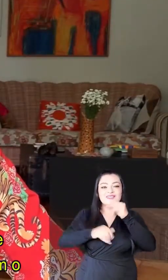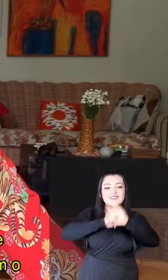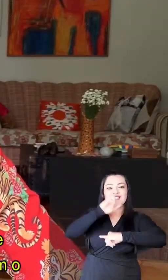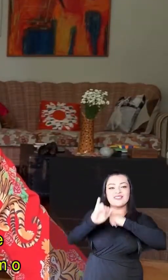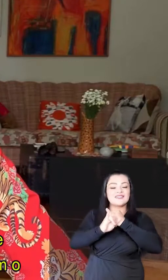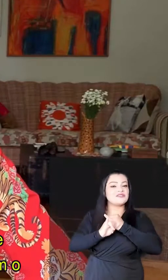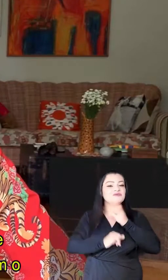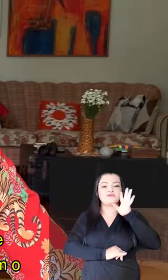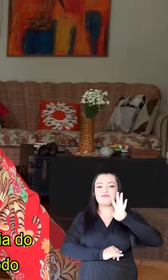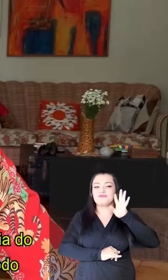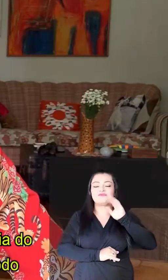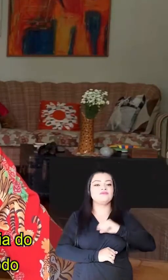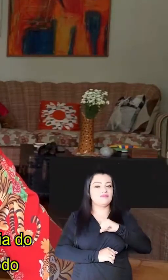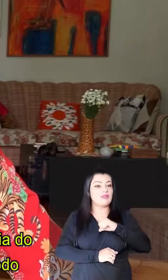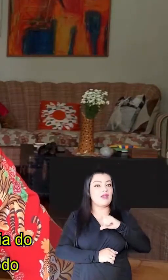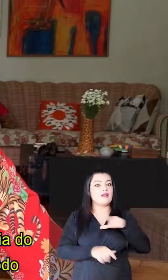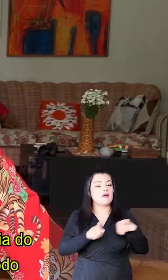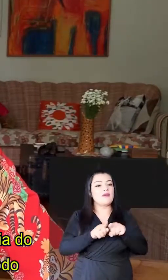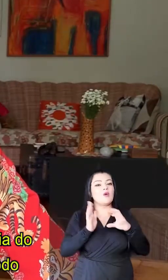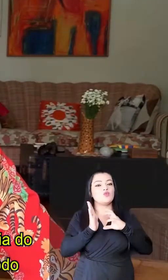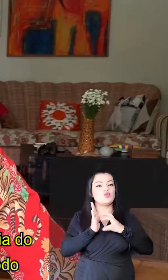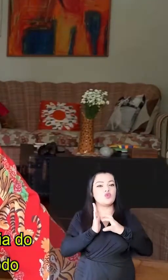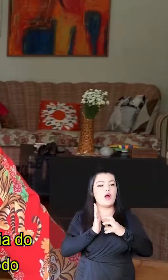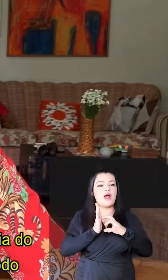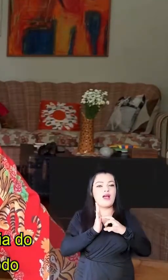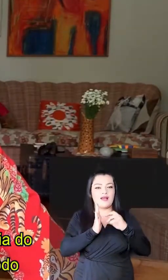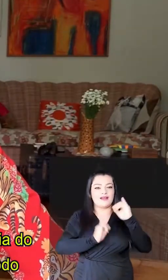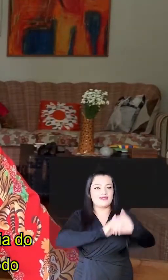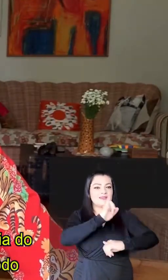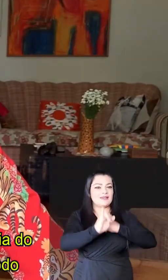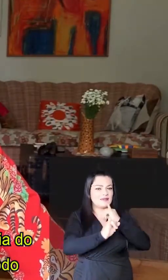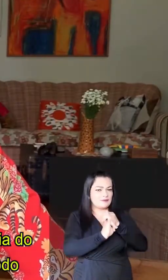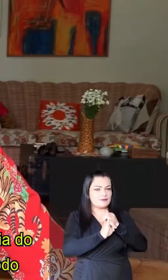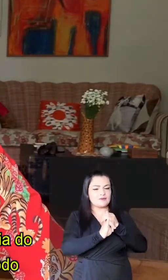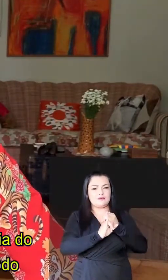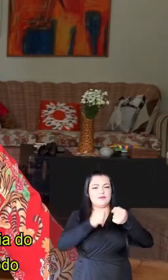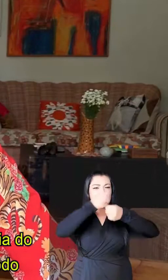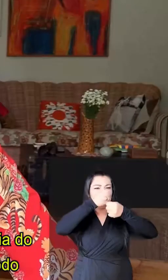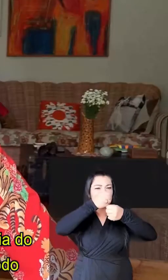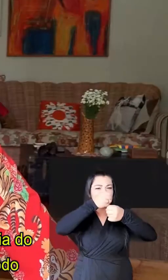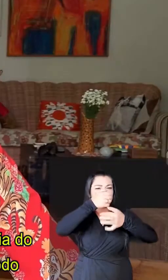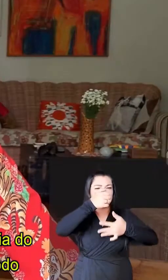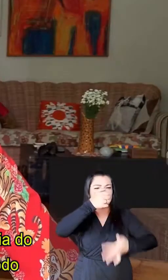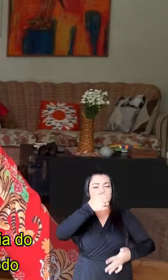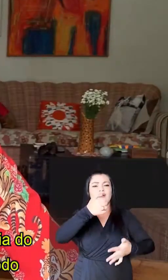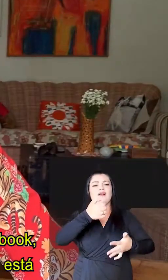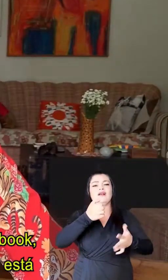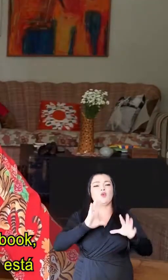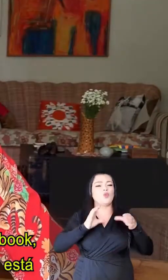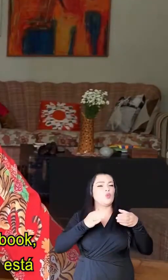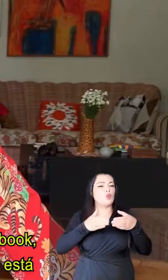A gente tem o banco de dados online do Centro de Referência do Futebol Brasileiro, acessível também para todo o